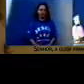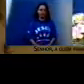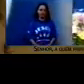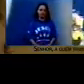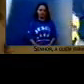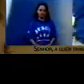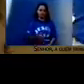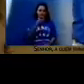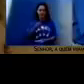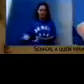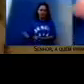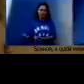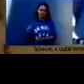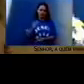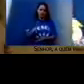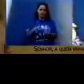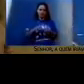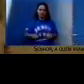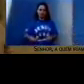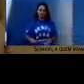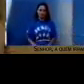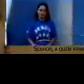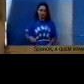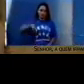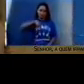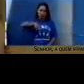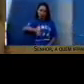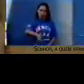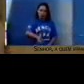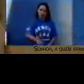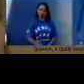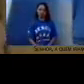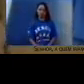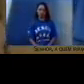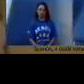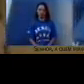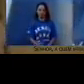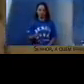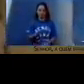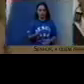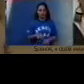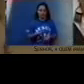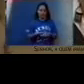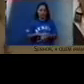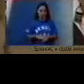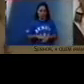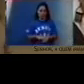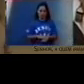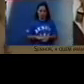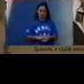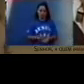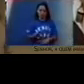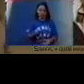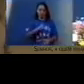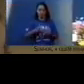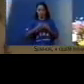poço, no brejo do egoísmo, no brejo da falta de diálogo, no brejo da falta de ternura,